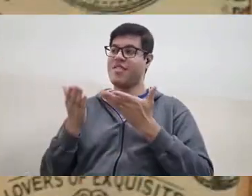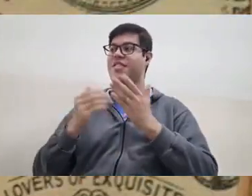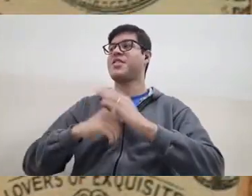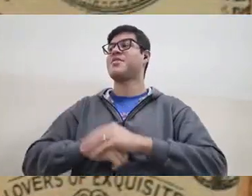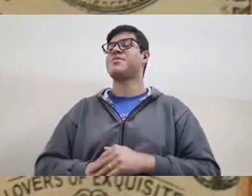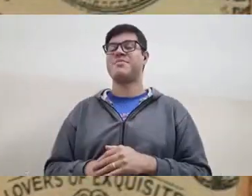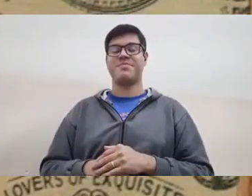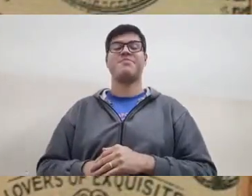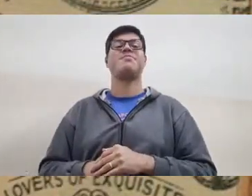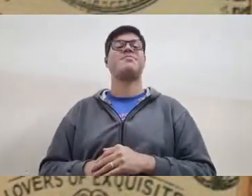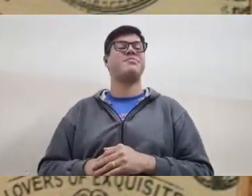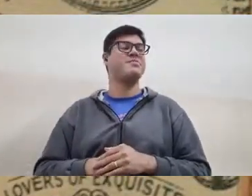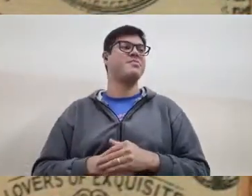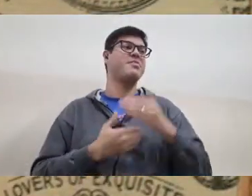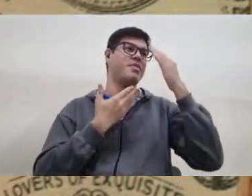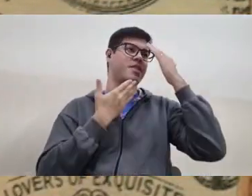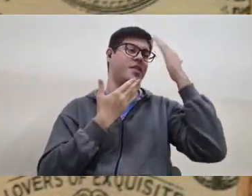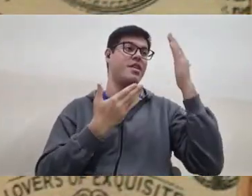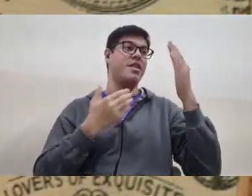convite